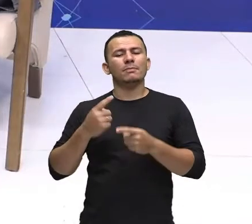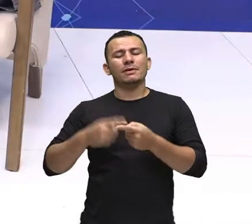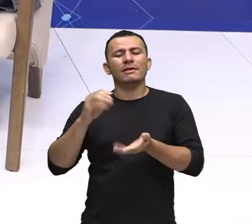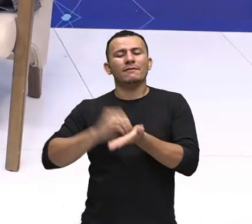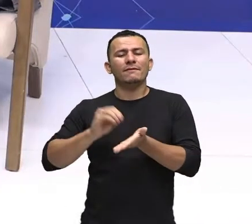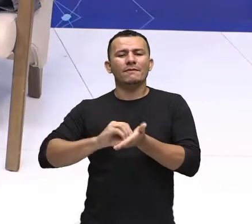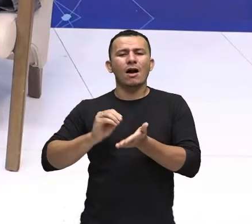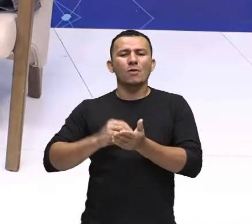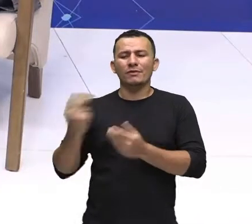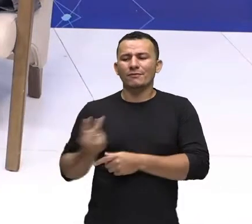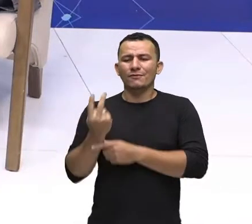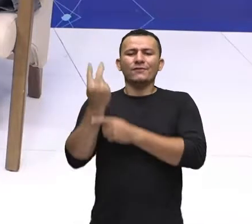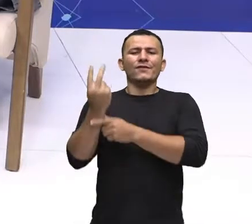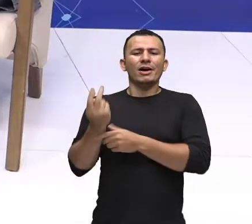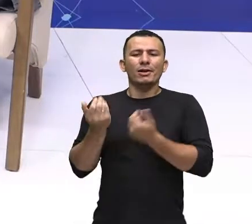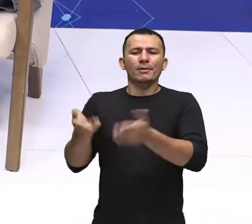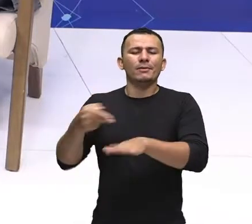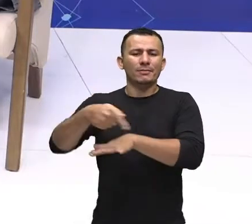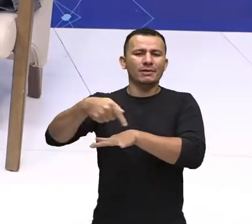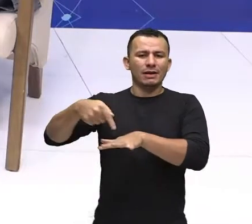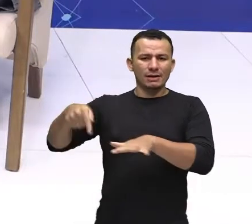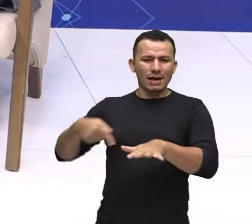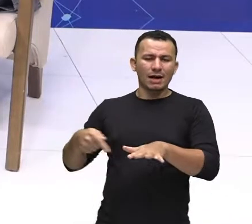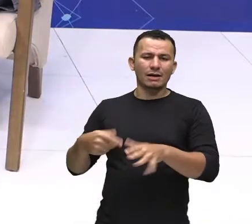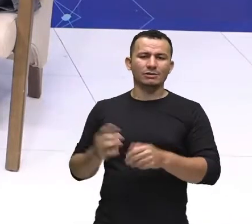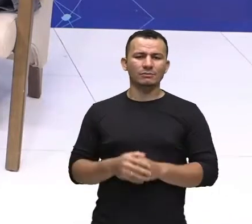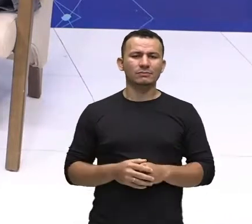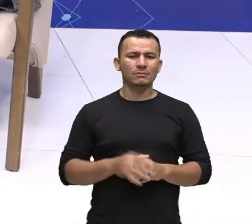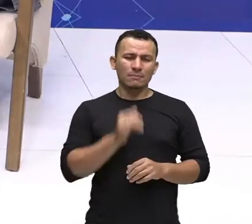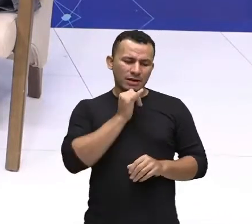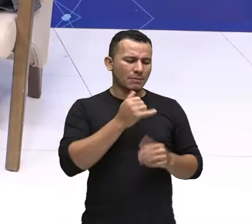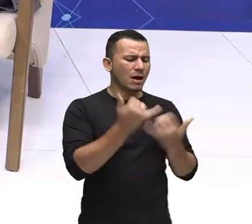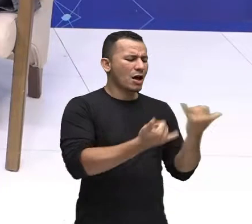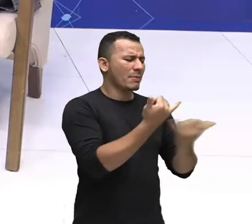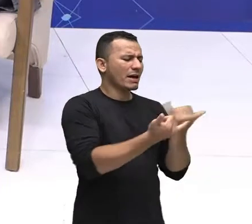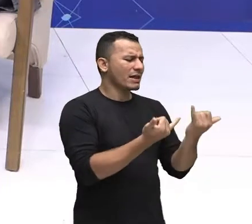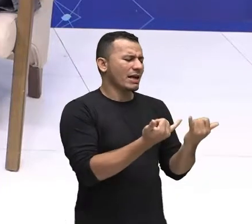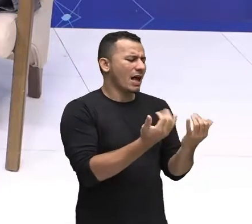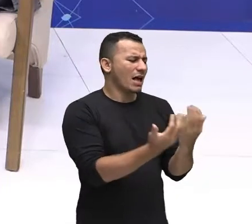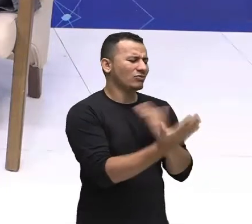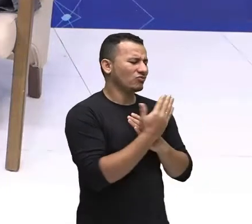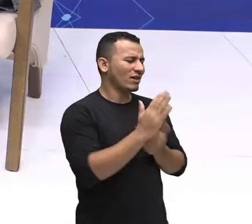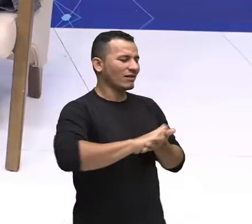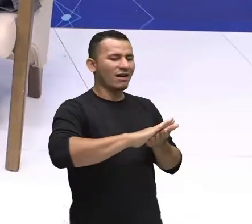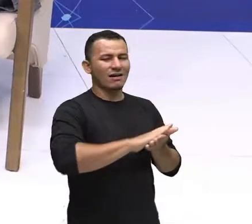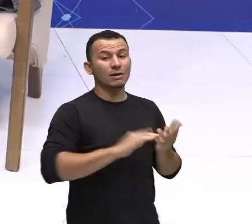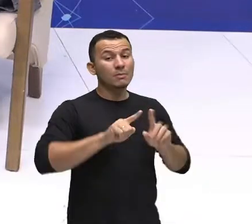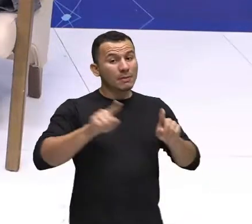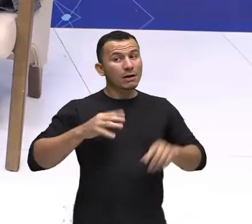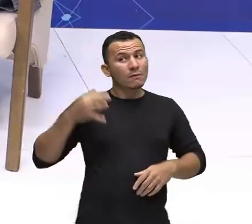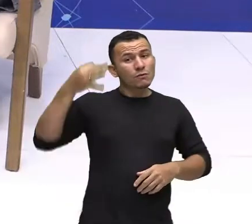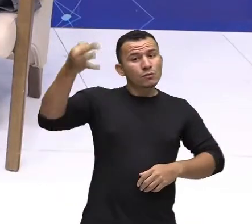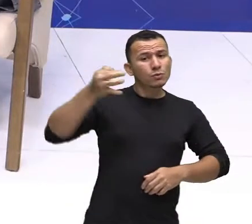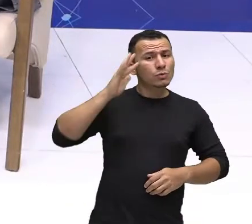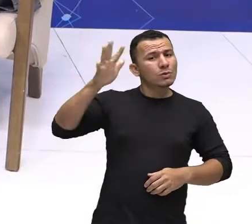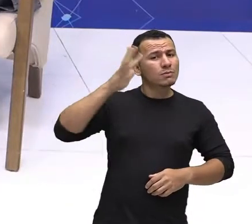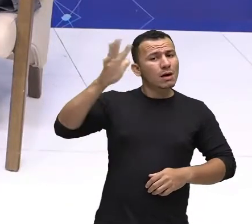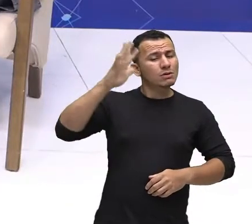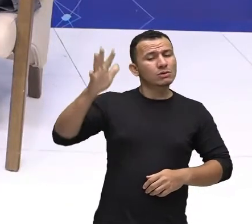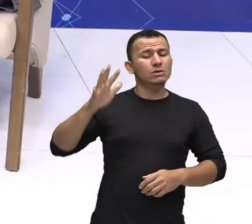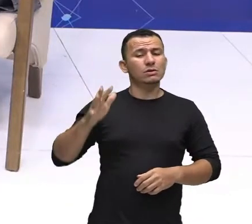importância, talvez nem para brincadeira, né? É uma brincadeira, não vai ensinar nada. Mas imagina que a gente comece